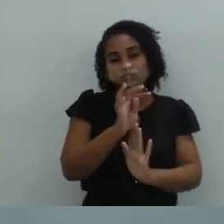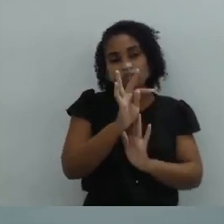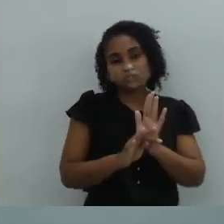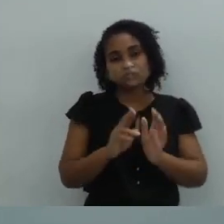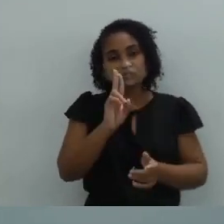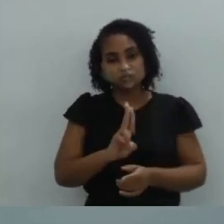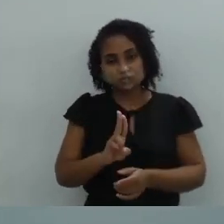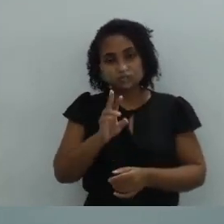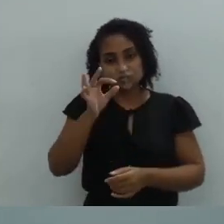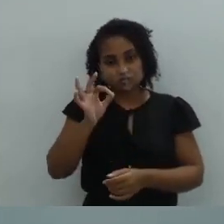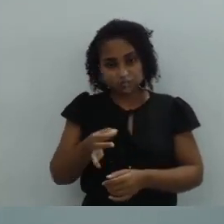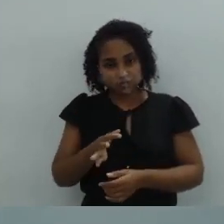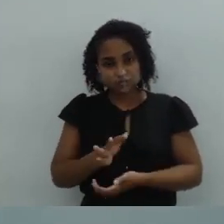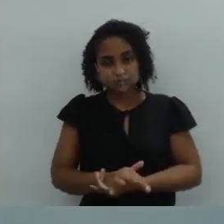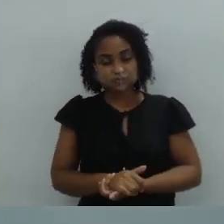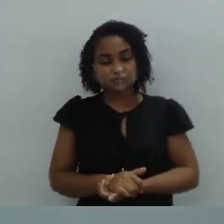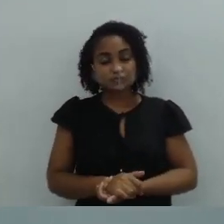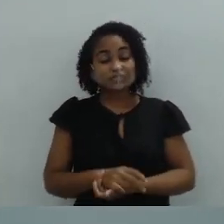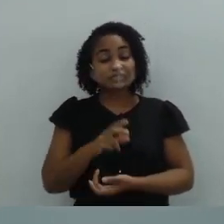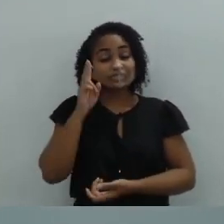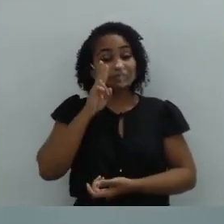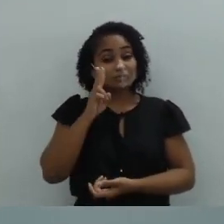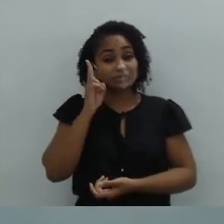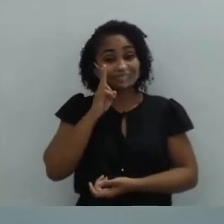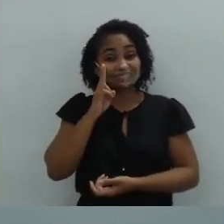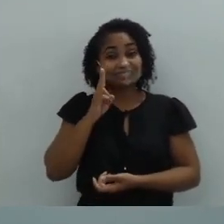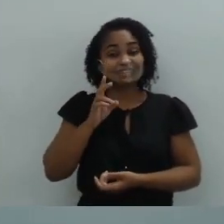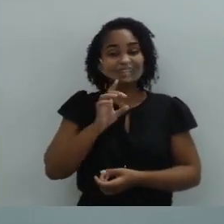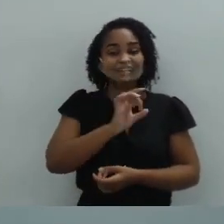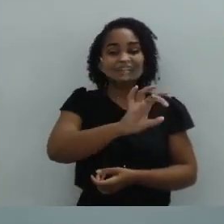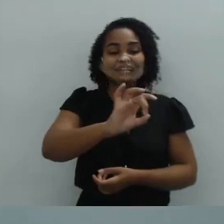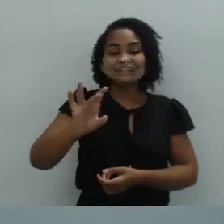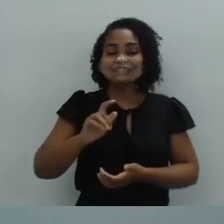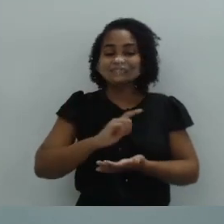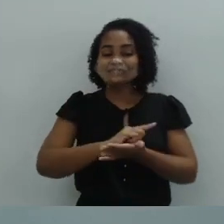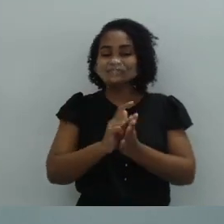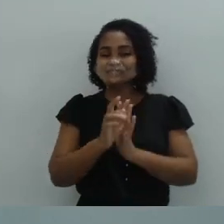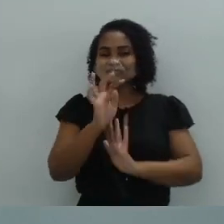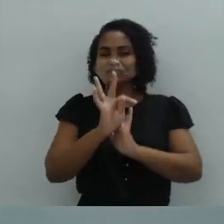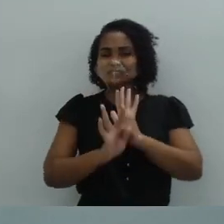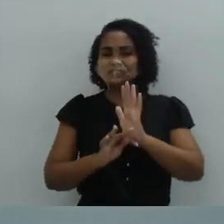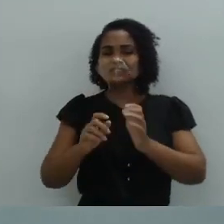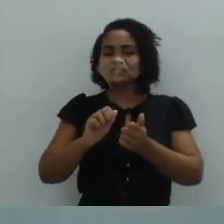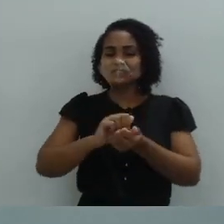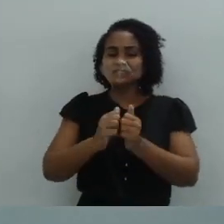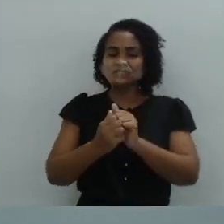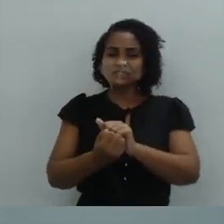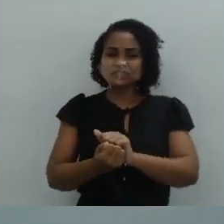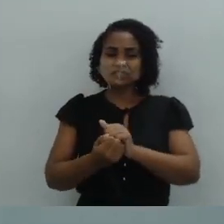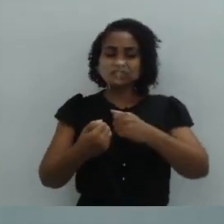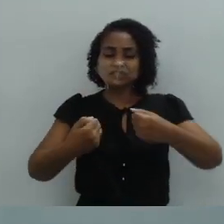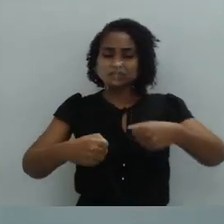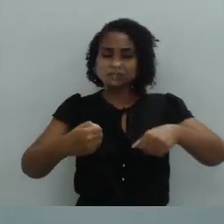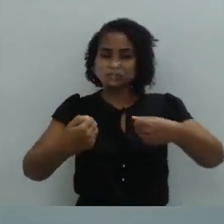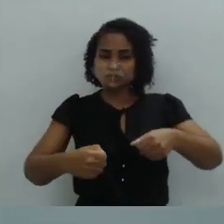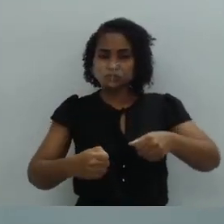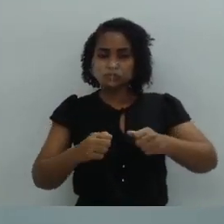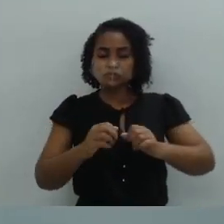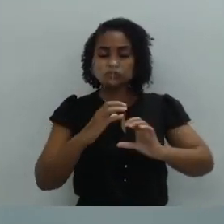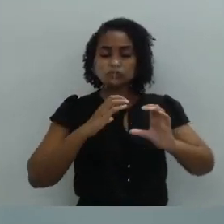está utilizando, tá? Lembrem-se, cada gênero textual ele vai se adaptar à